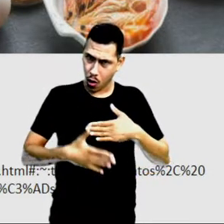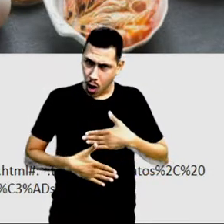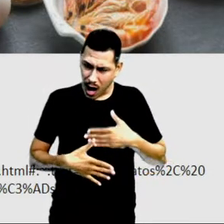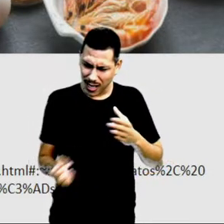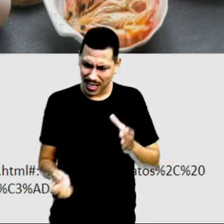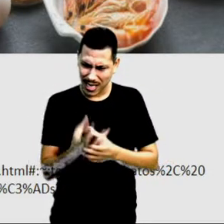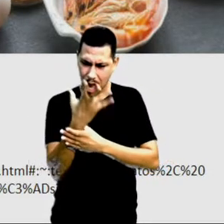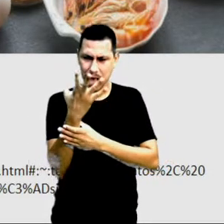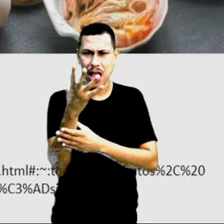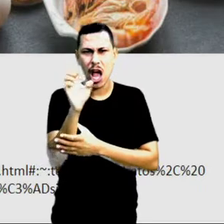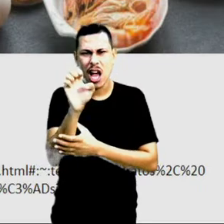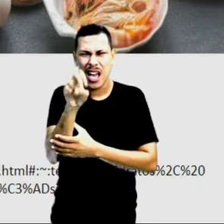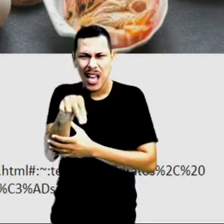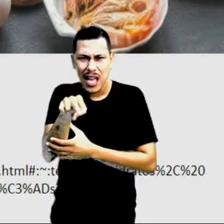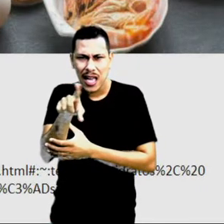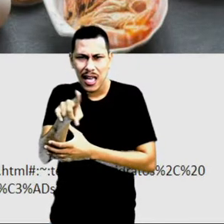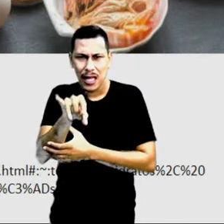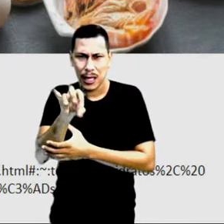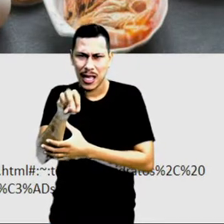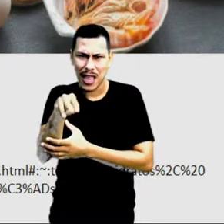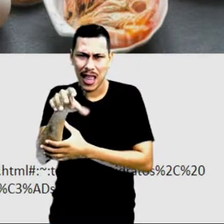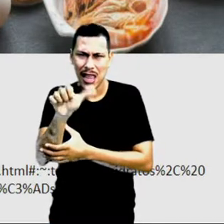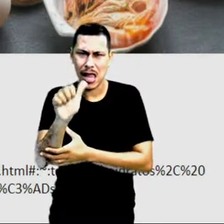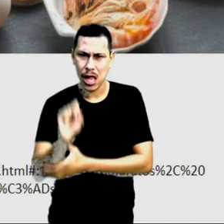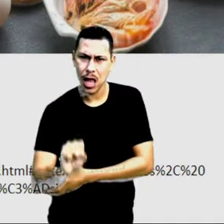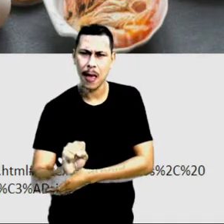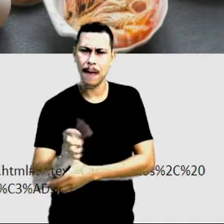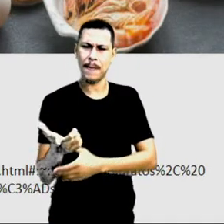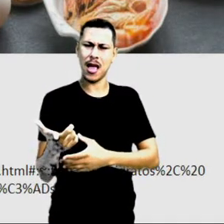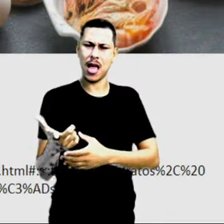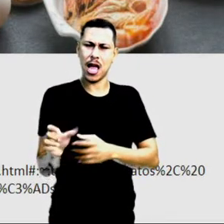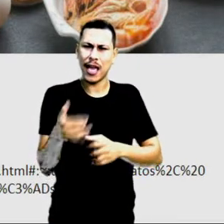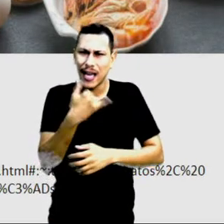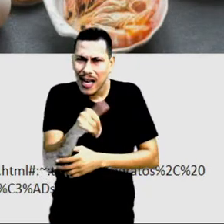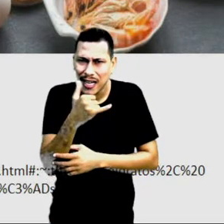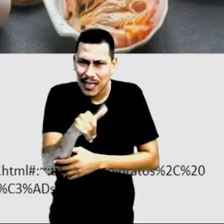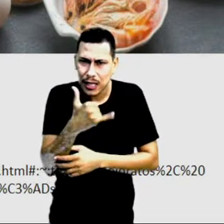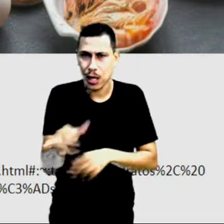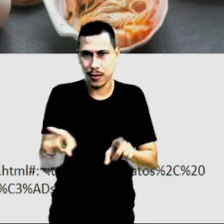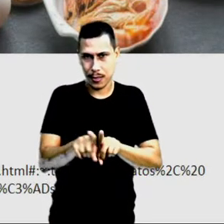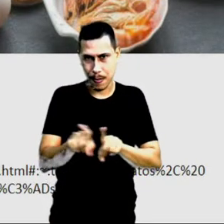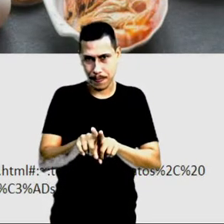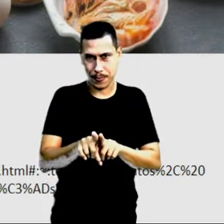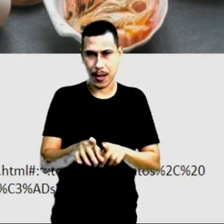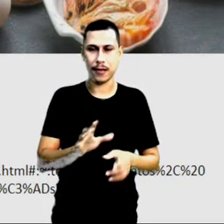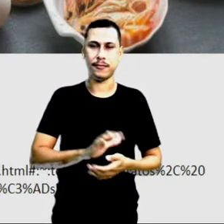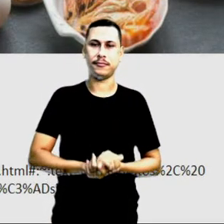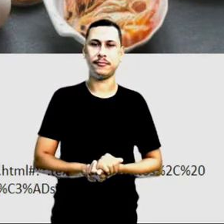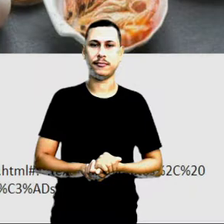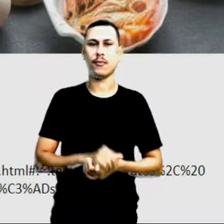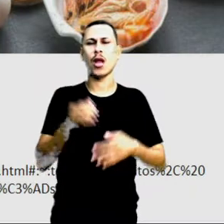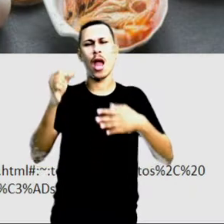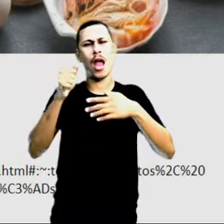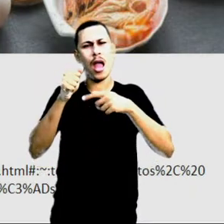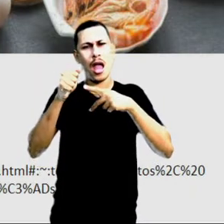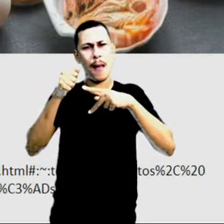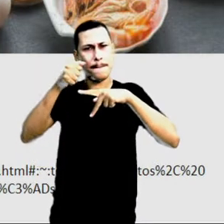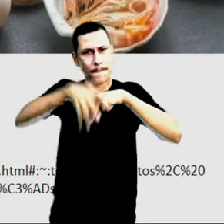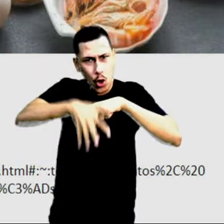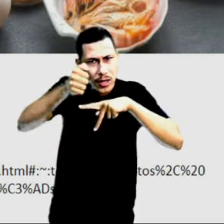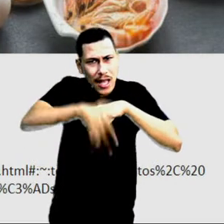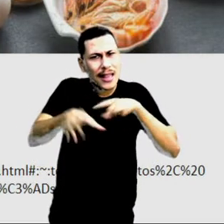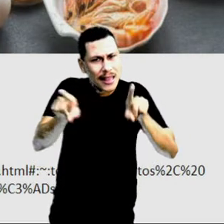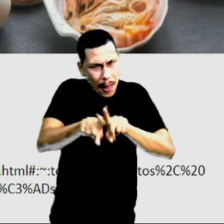de enzimas, hormônios, anticorpos e fornecimento de energia. Sim, também a proteína é